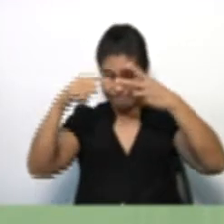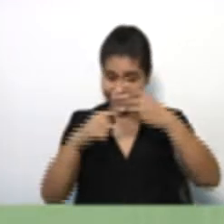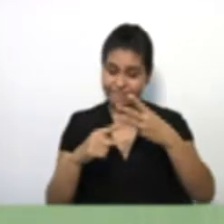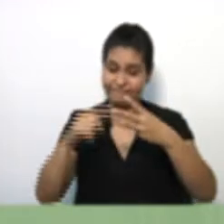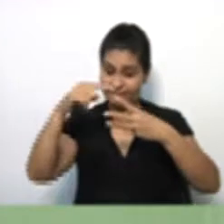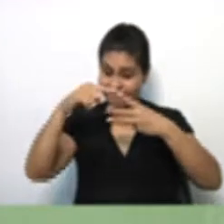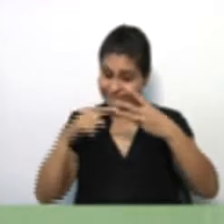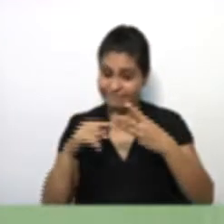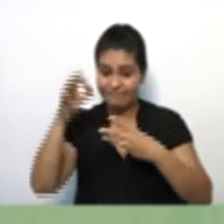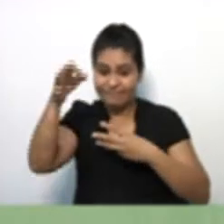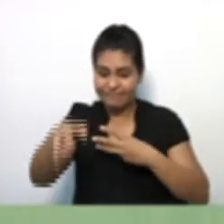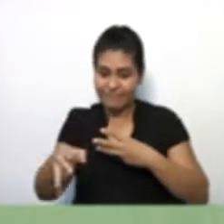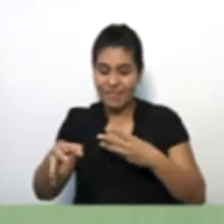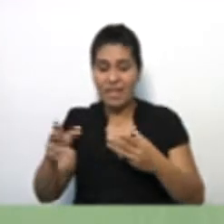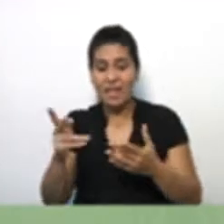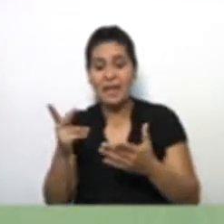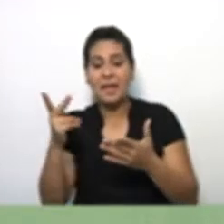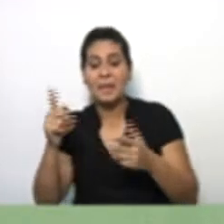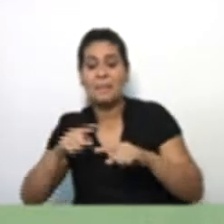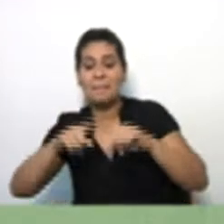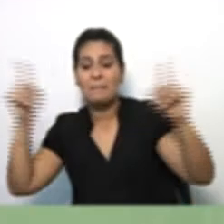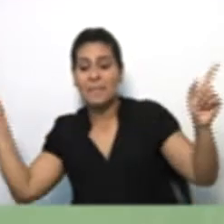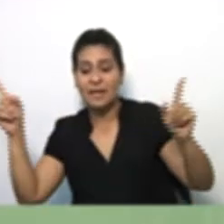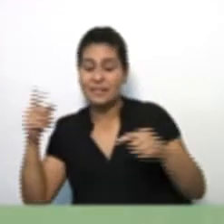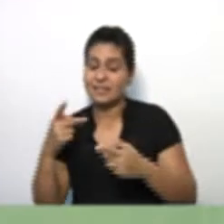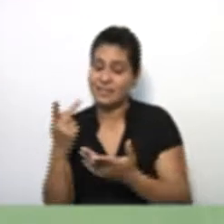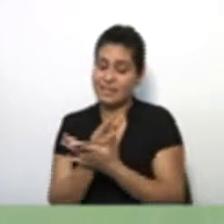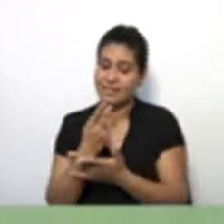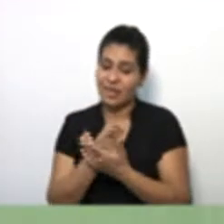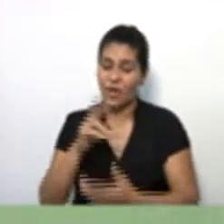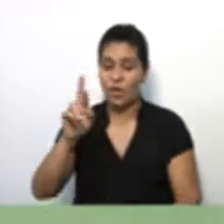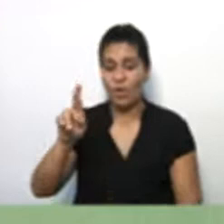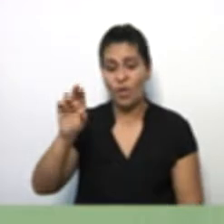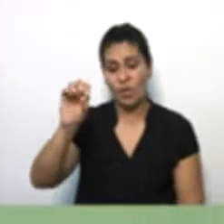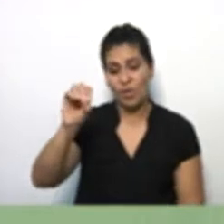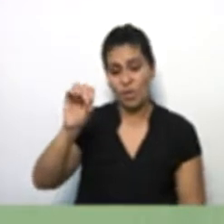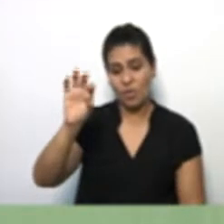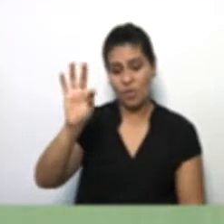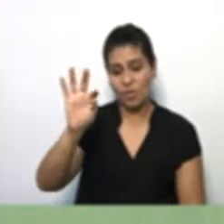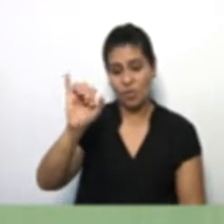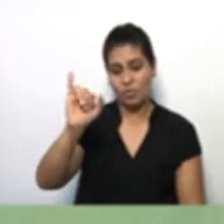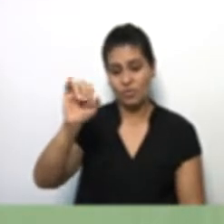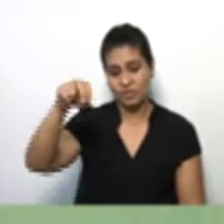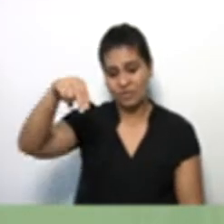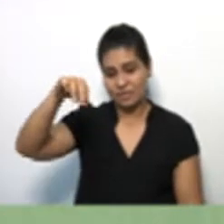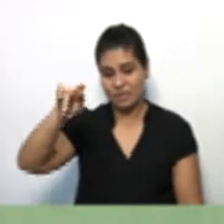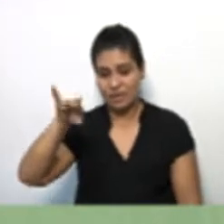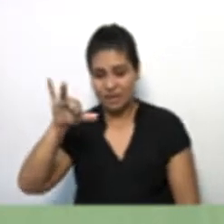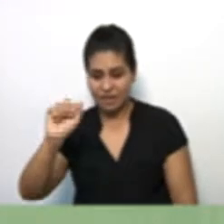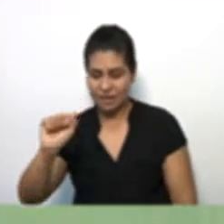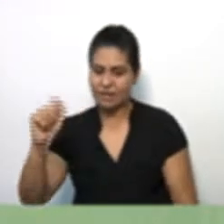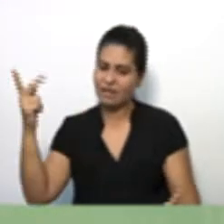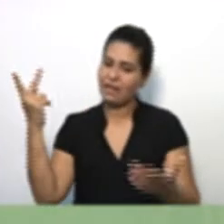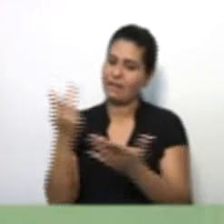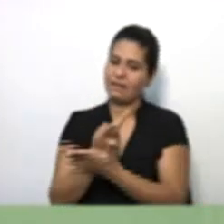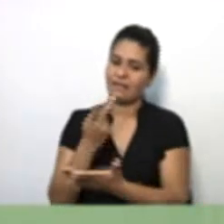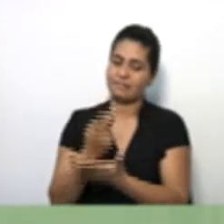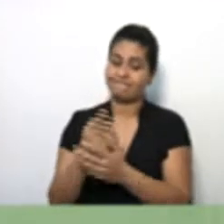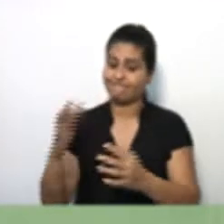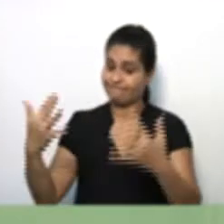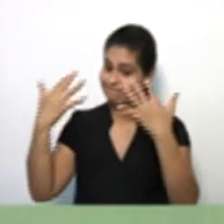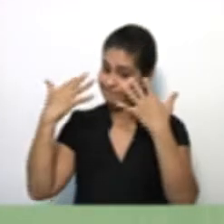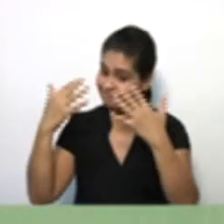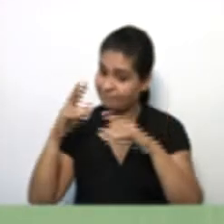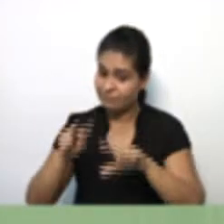ó, eu coloquei aqui, olha aqui, ó, como é que traz a questão, rotineiras, não é rotineira, pessoal, é futuro, tá? Veja bem, preste bastante